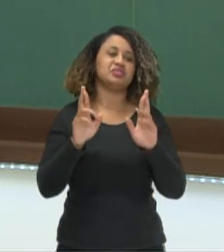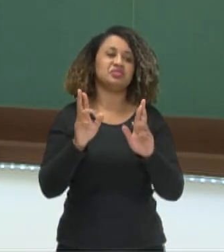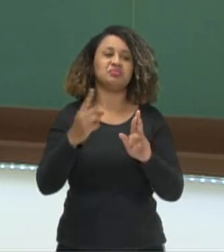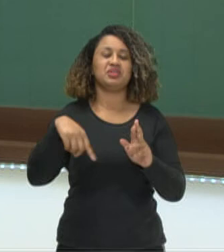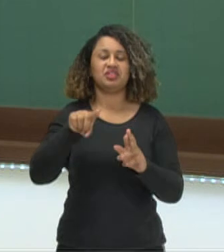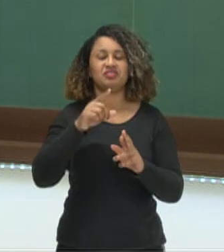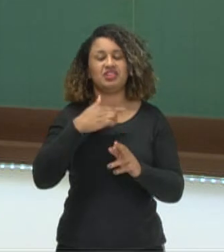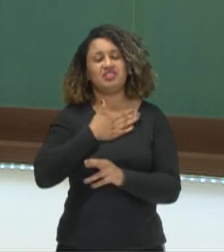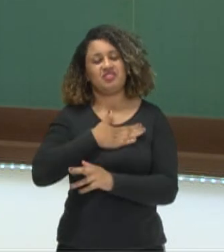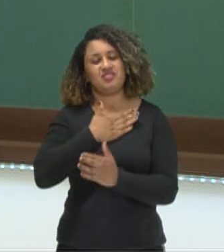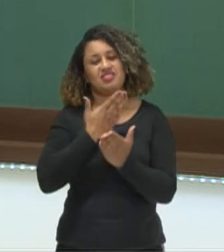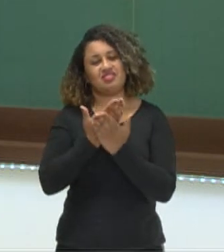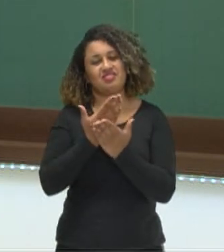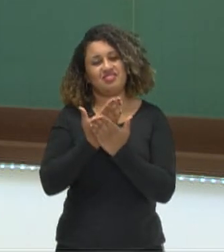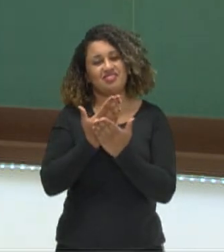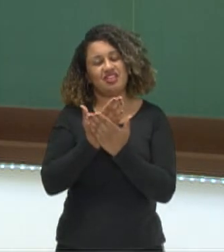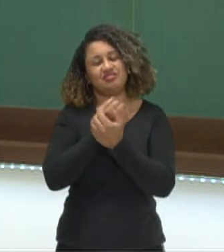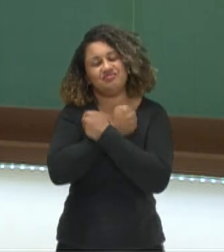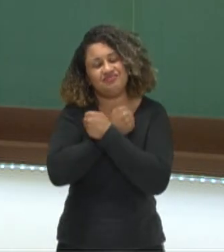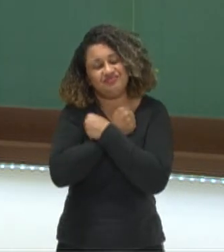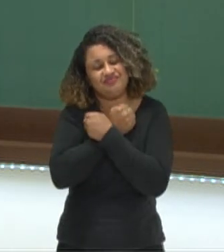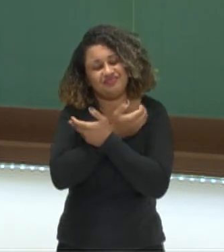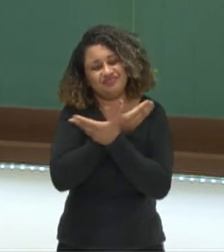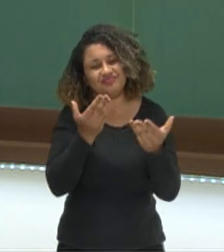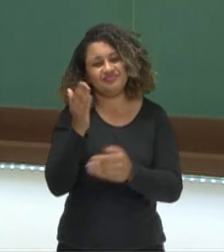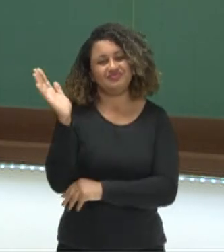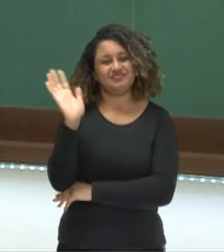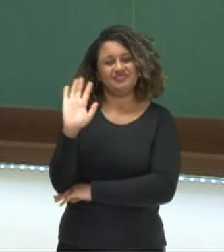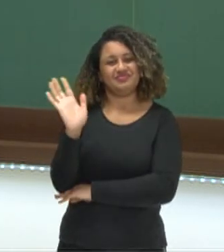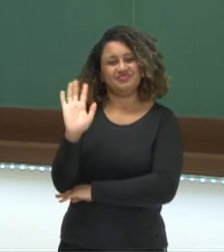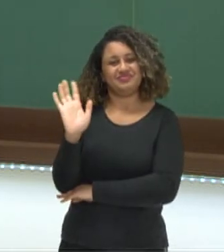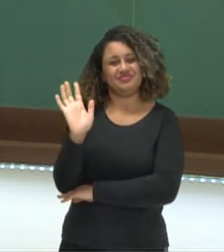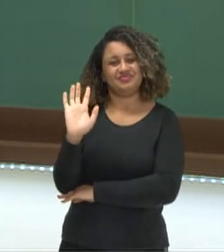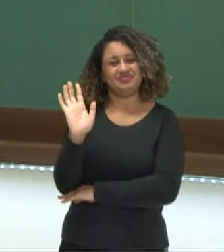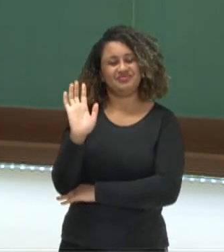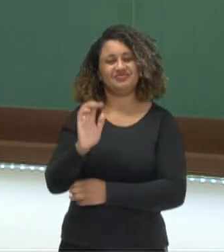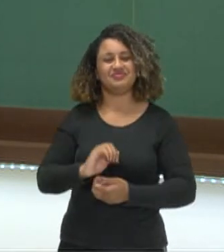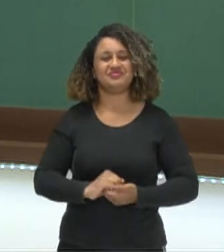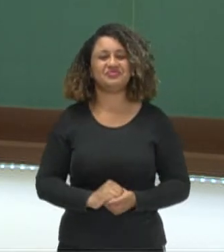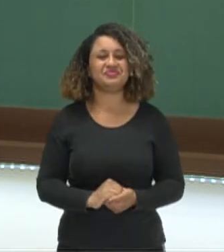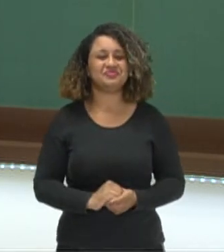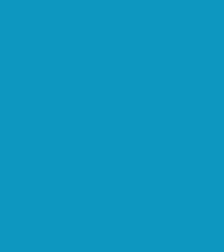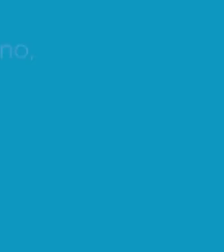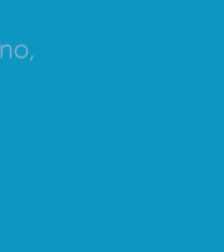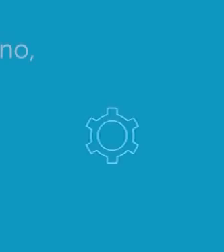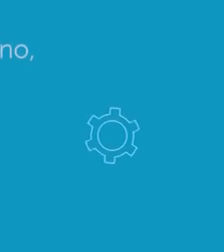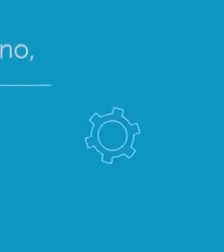espero que você tenha gostado. Um forte abraço e até uma outra oportunidade.